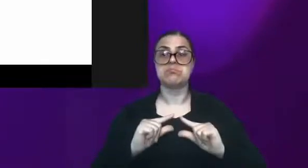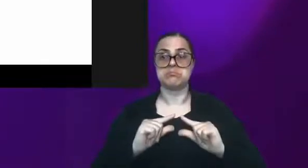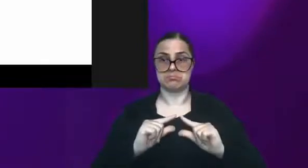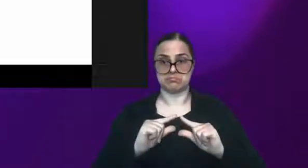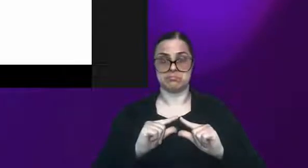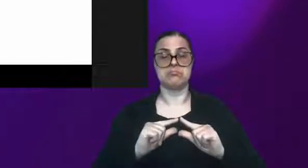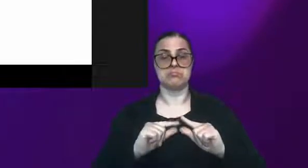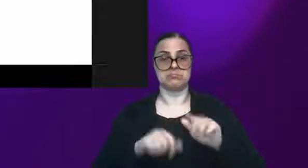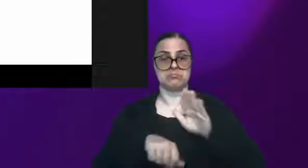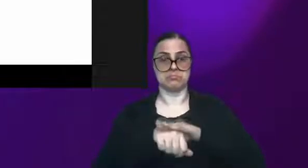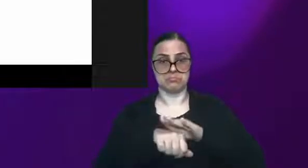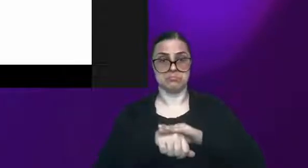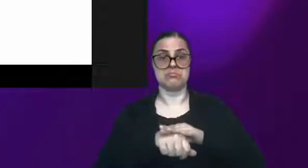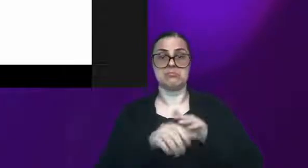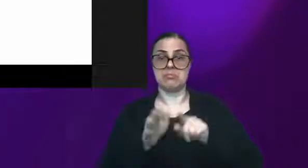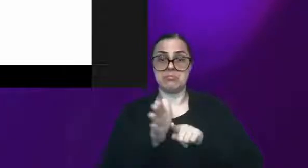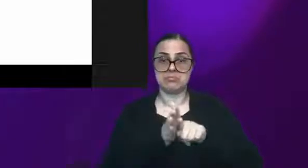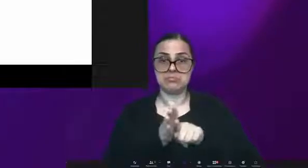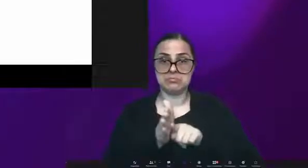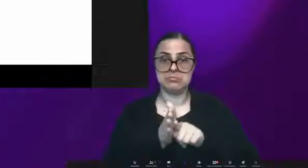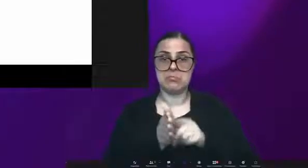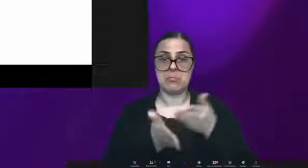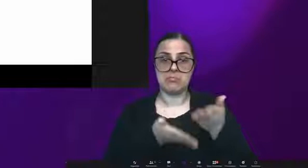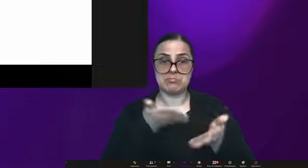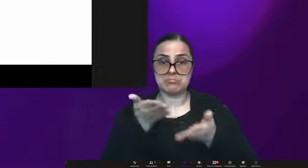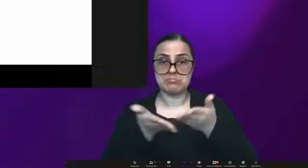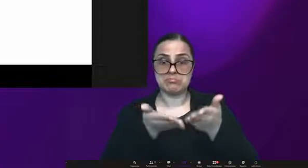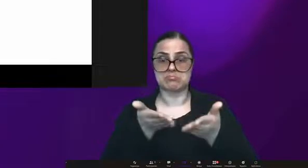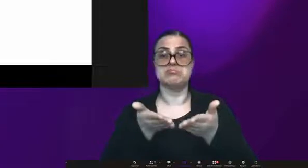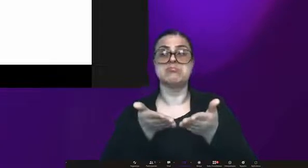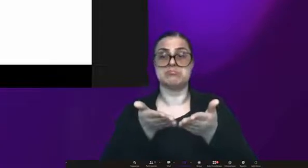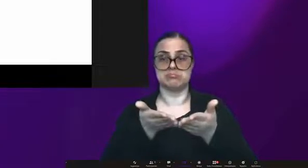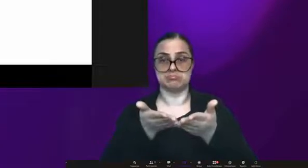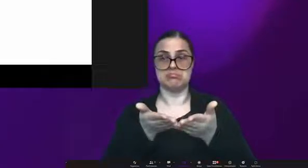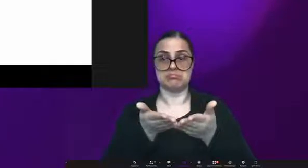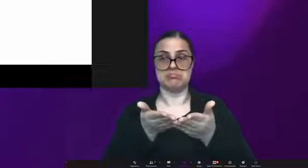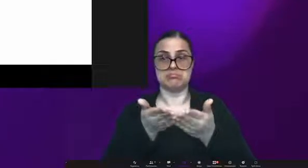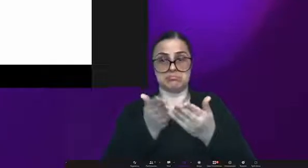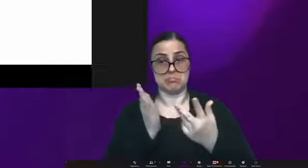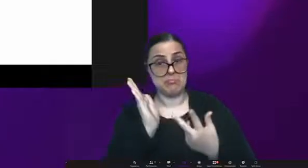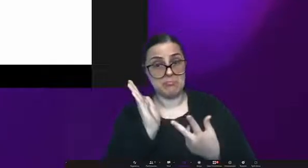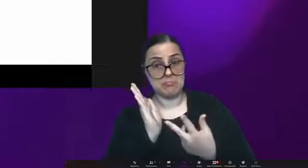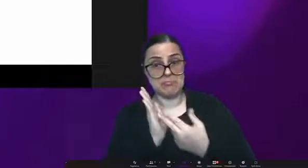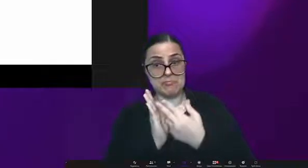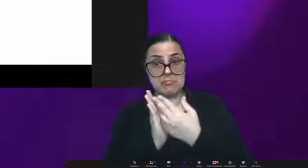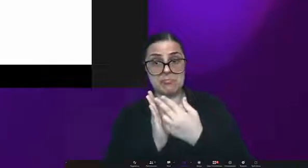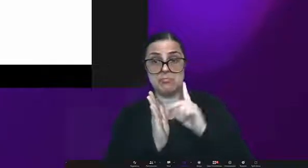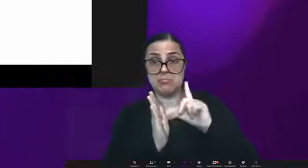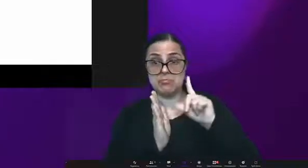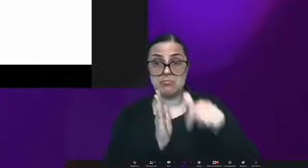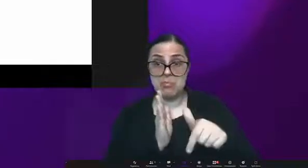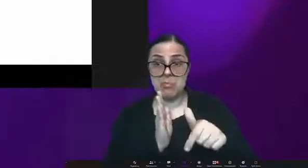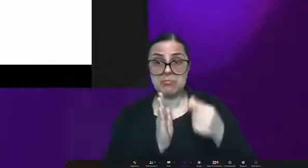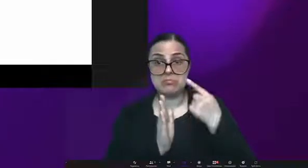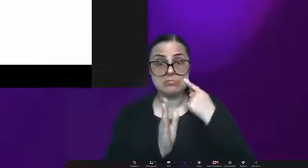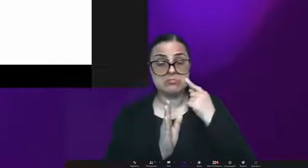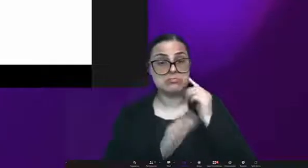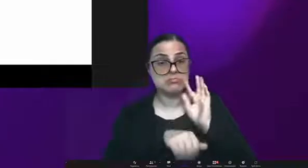laparotomia exploradora e foi percebido que, de facto, não havia nenhum tipo de evidência de